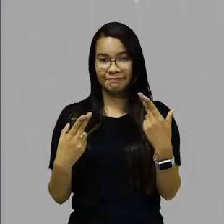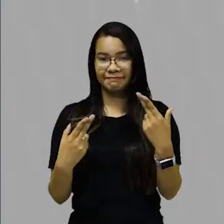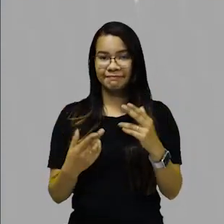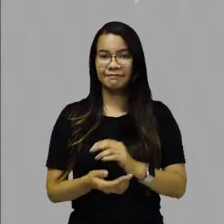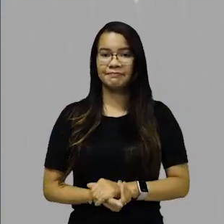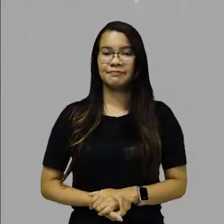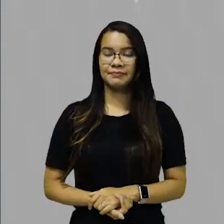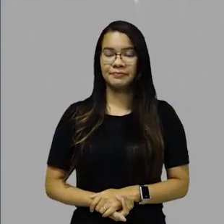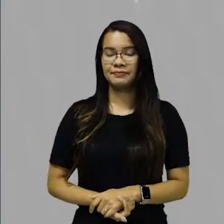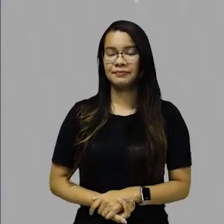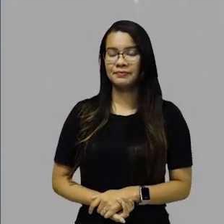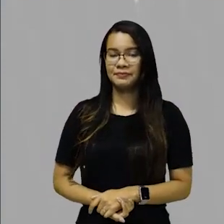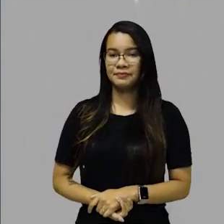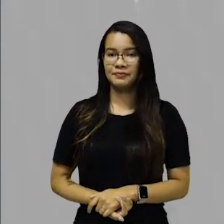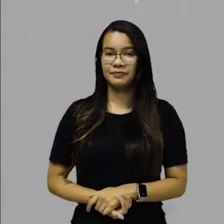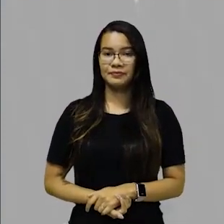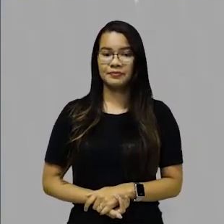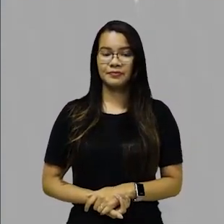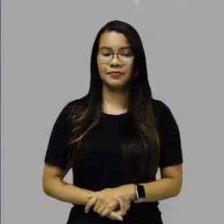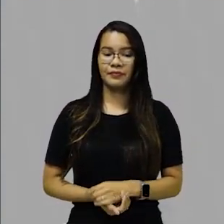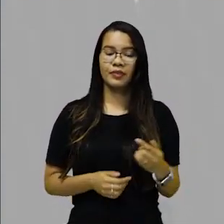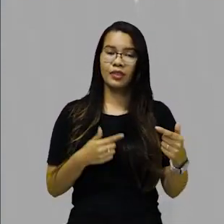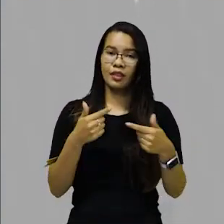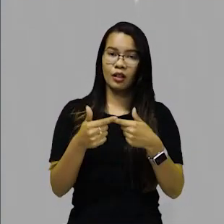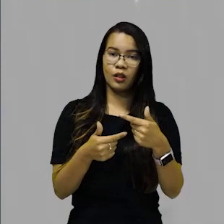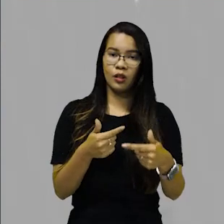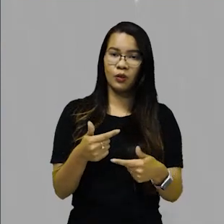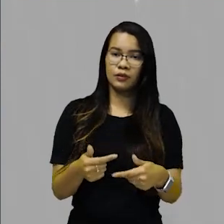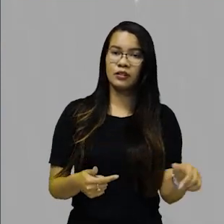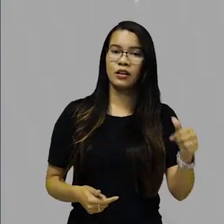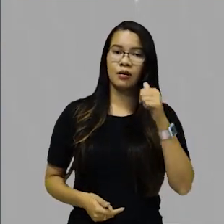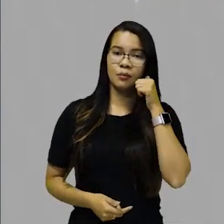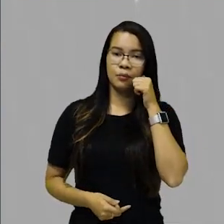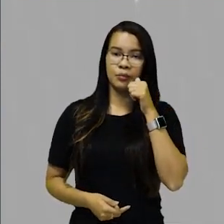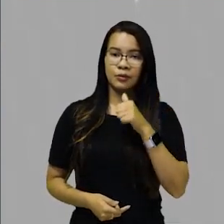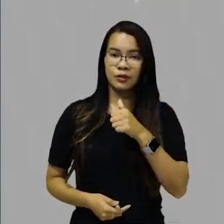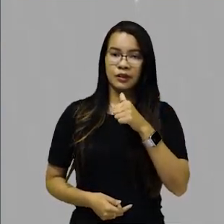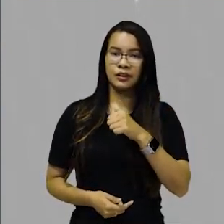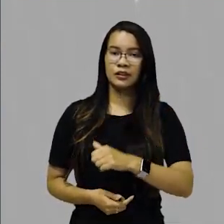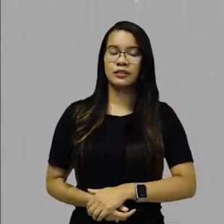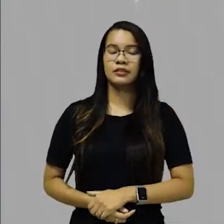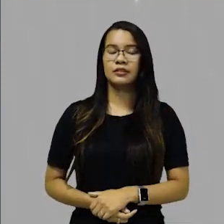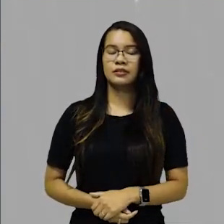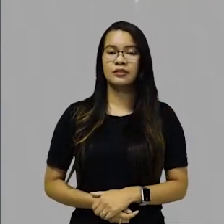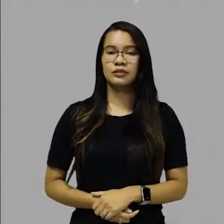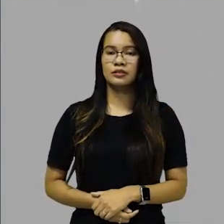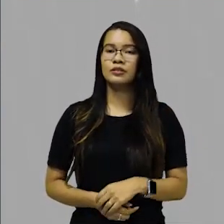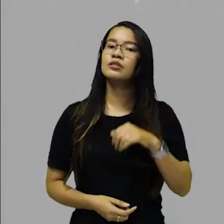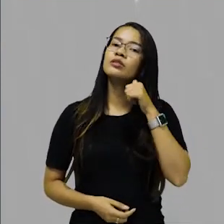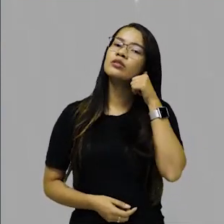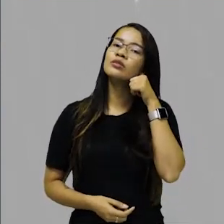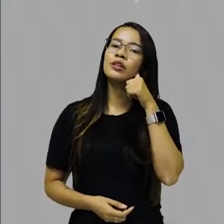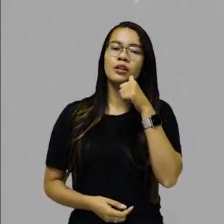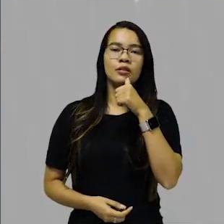mesmas oportunidades. Essa luta da mulher, essa luta do feminino,